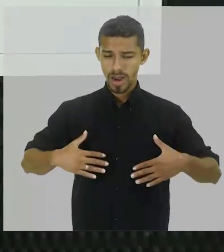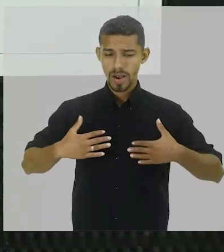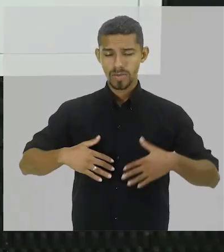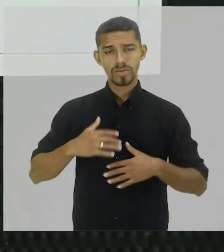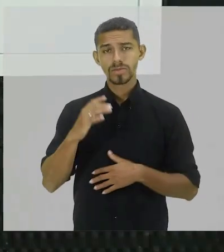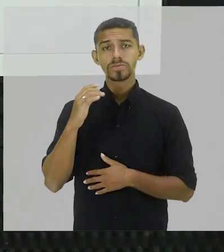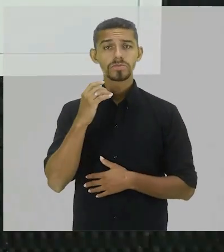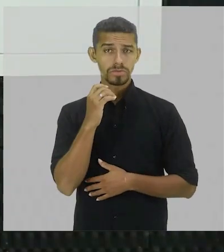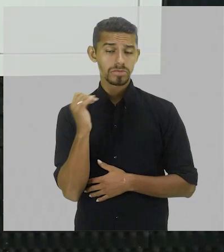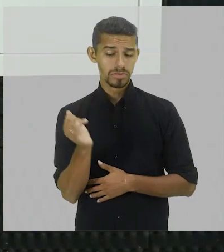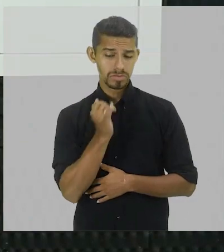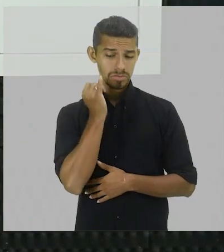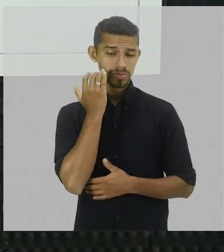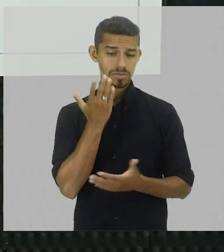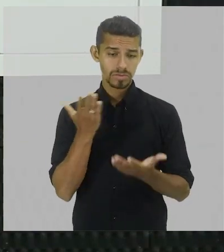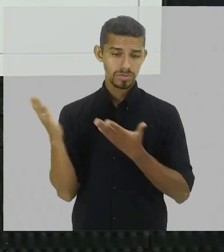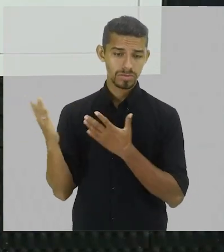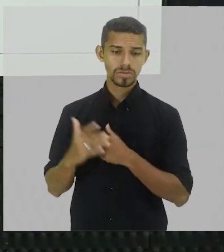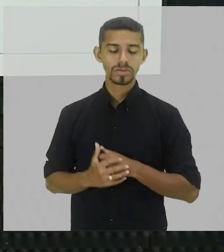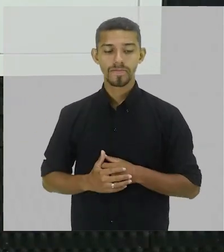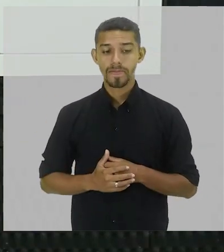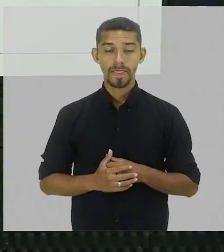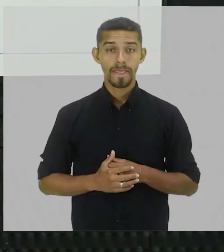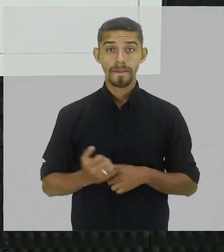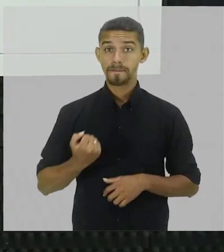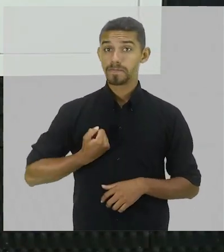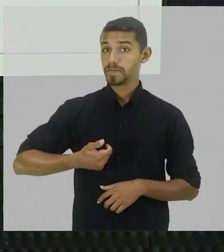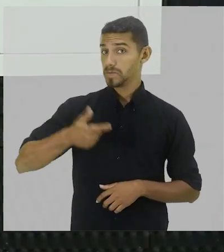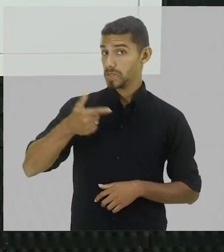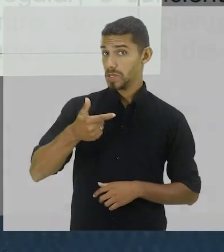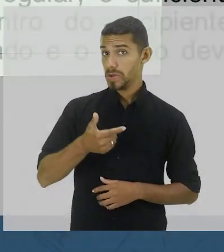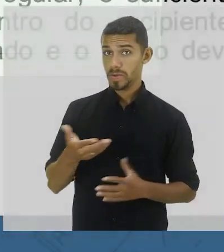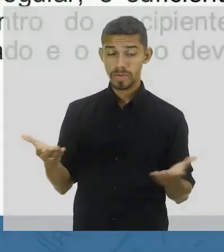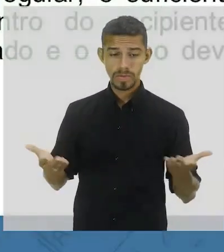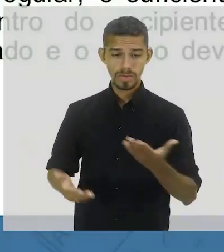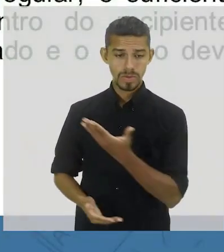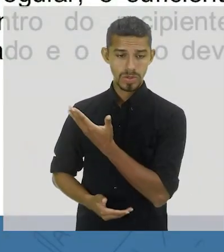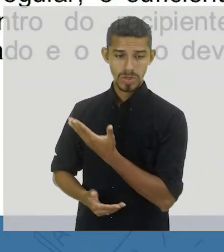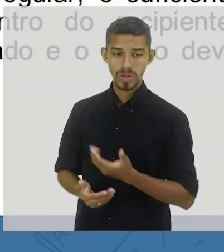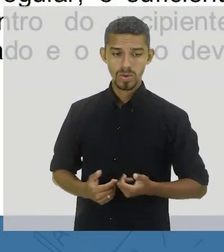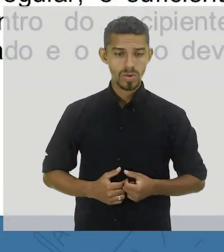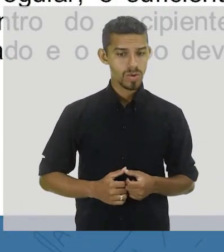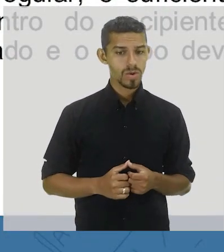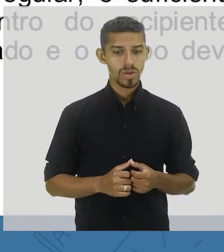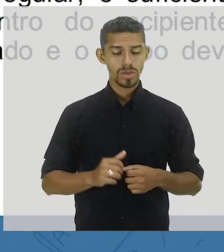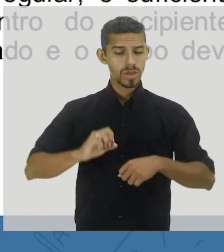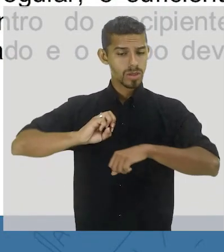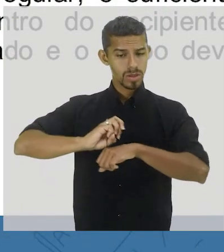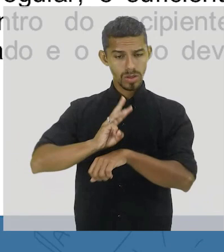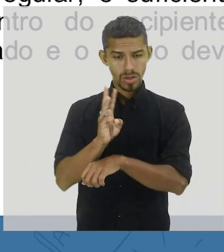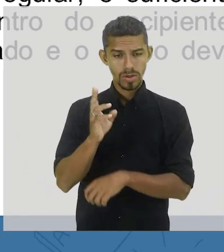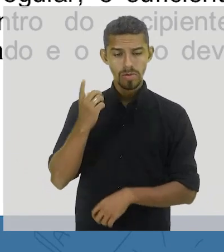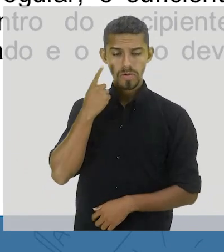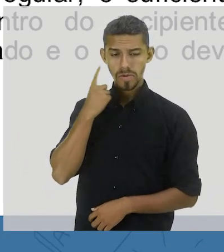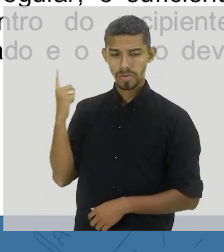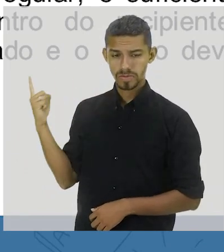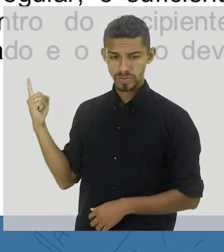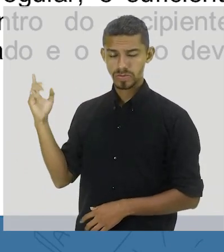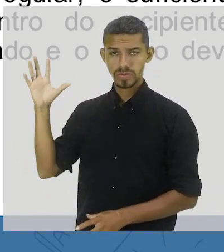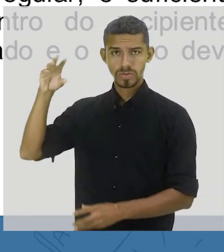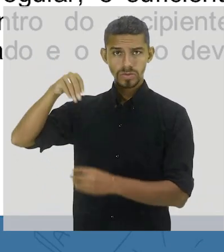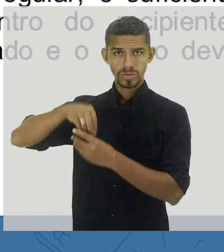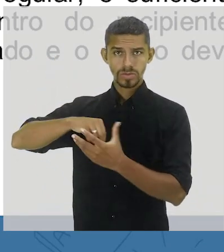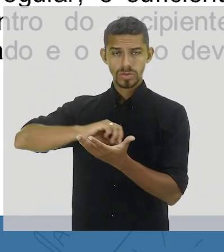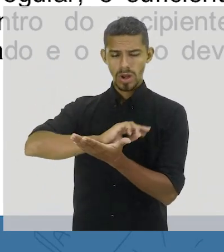Uma questãozinha interessante. Vamos lá, turminha. Segunda questão, uma questão da UEMA. Dentre